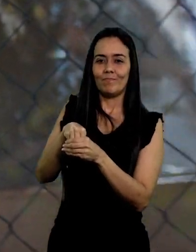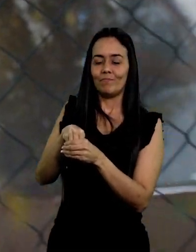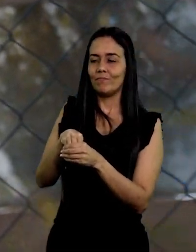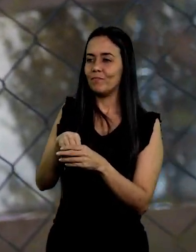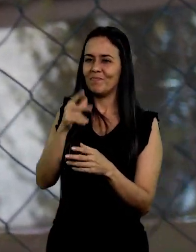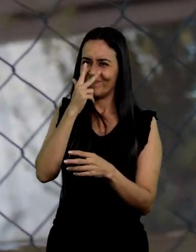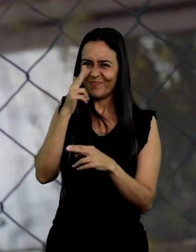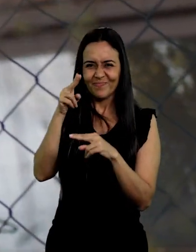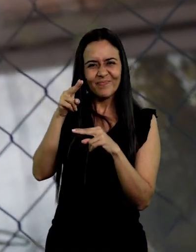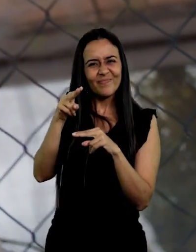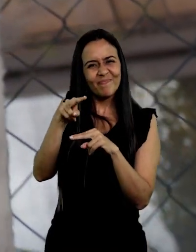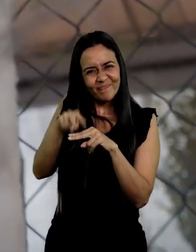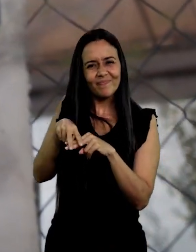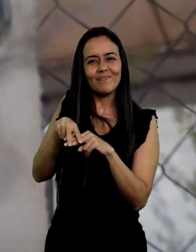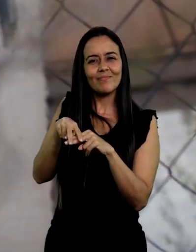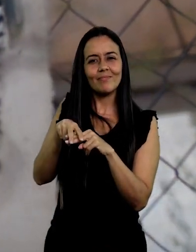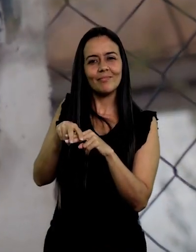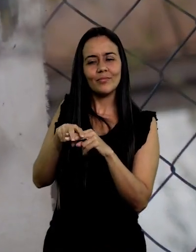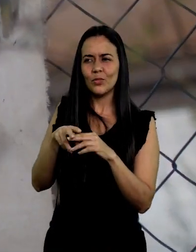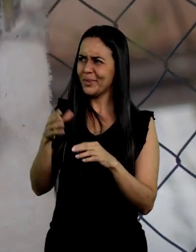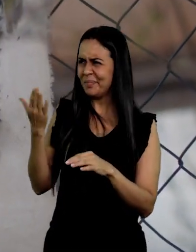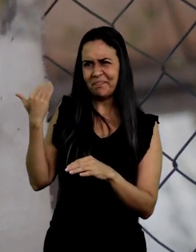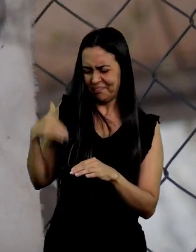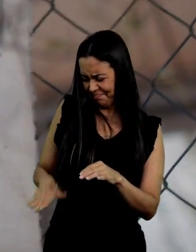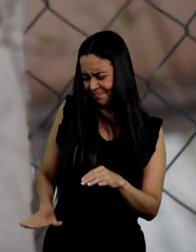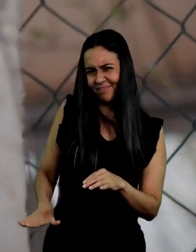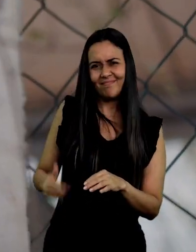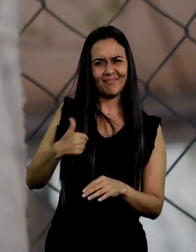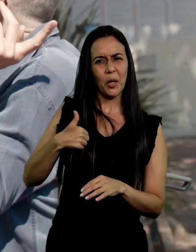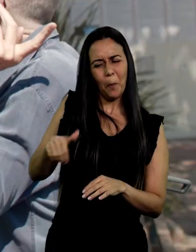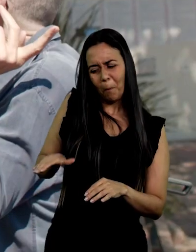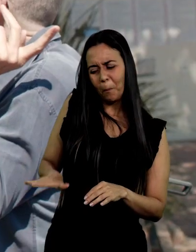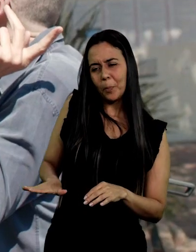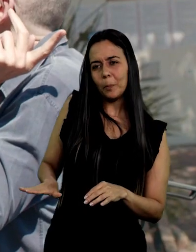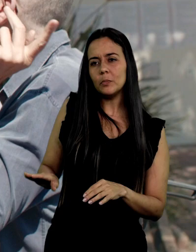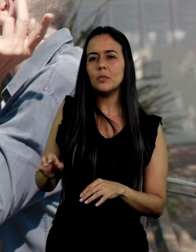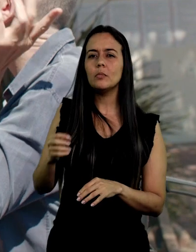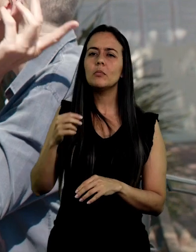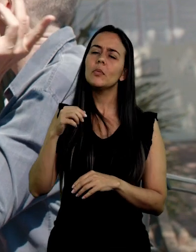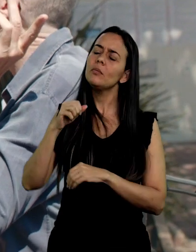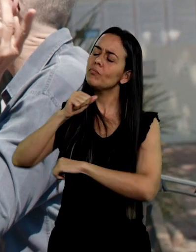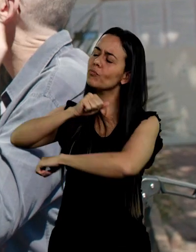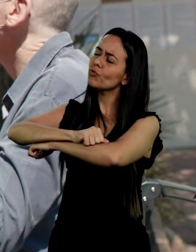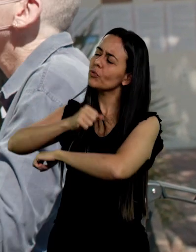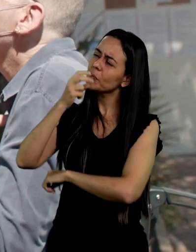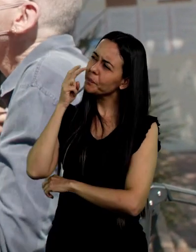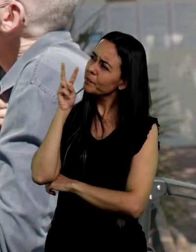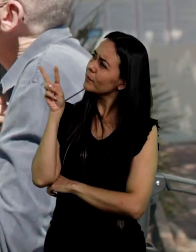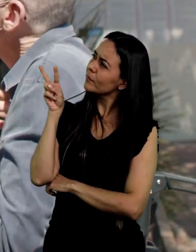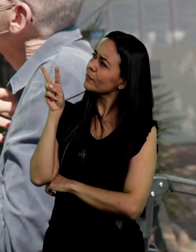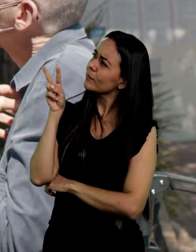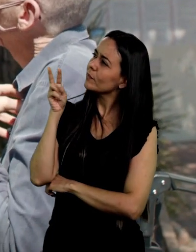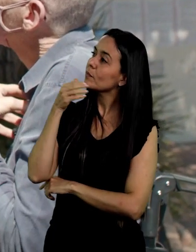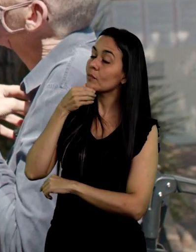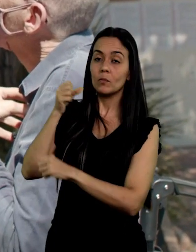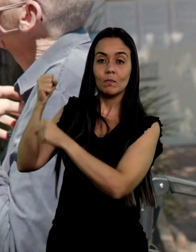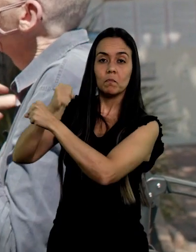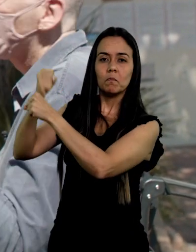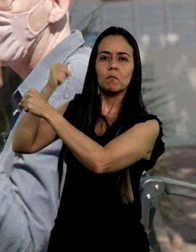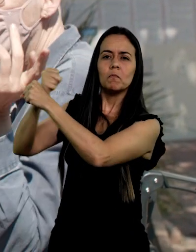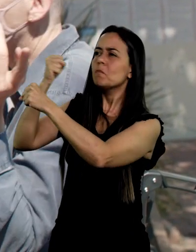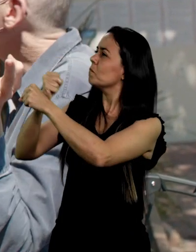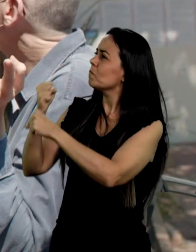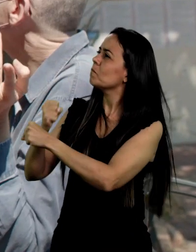eu lembro que eu estava na minha sala de aula, no pré-primário, e eu ouvia os pedreiros construindo um prédio, e eu morria de inveja dos